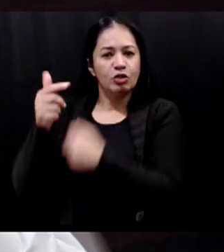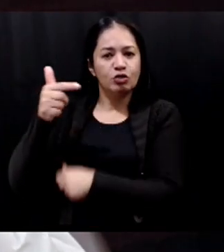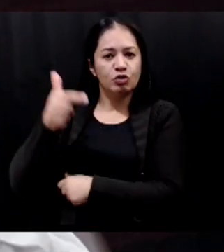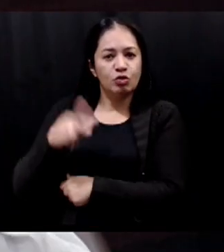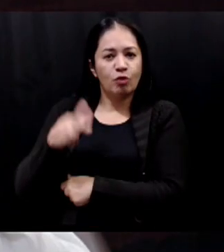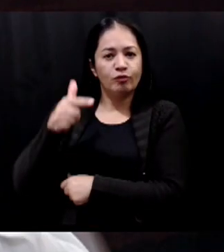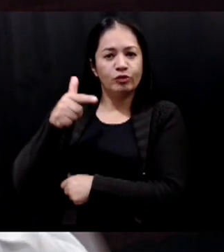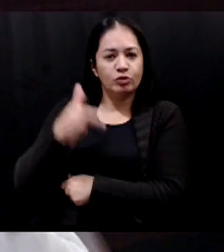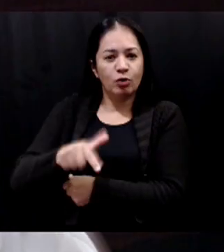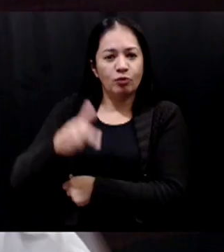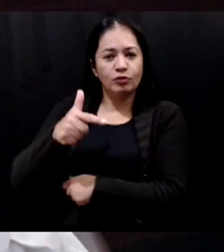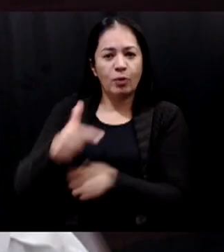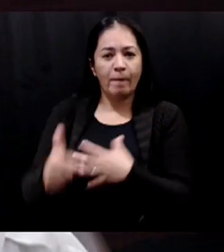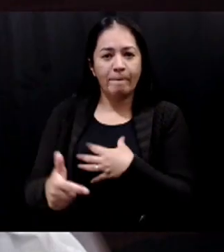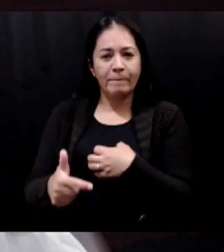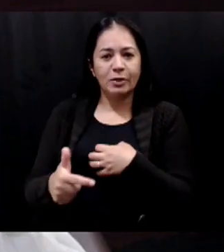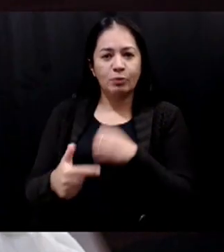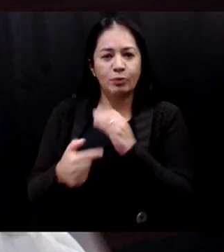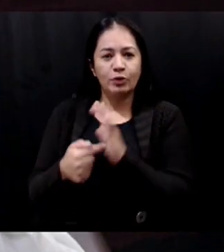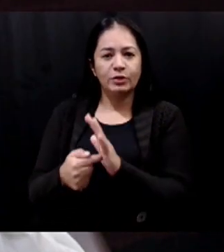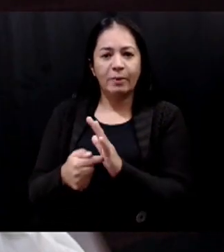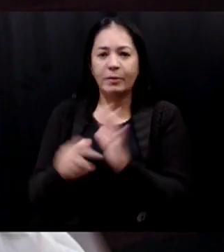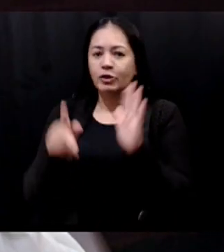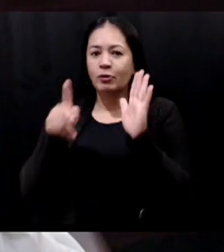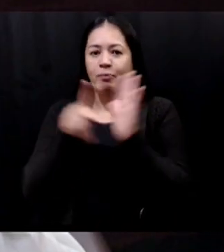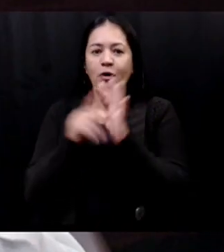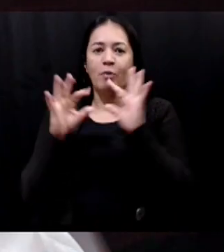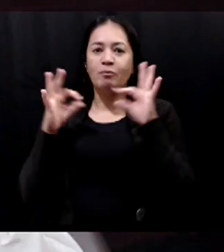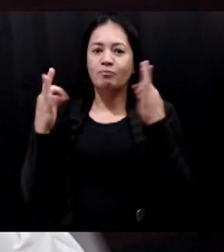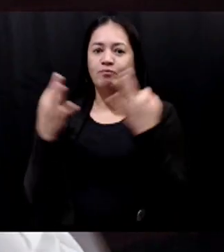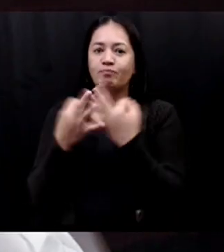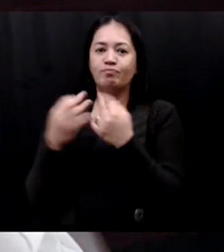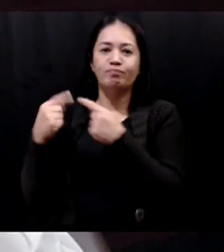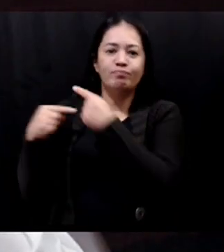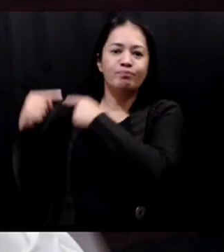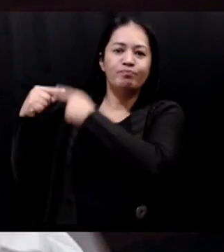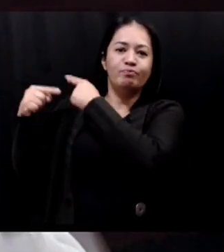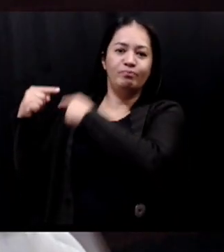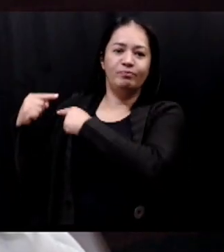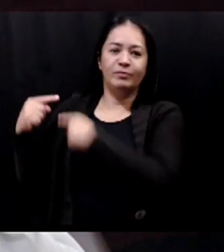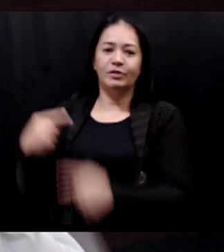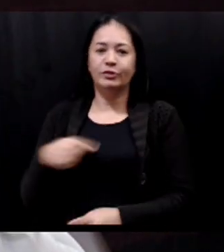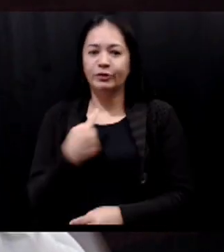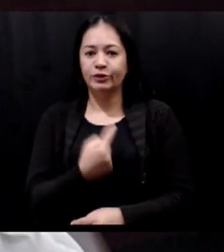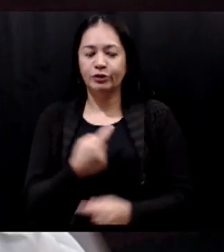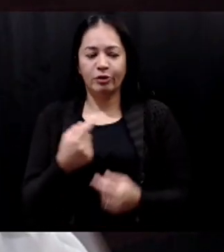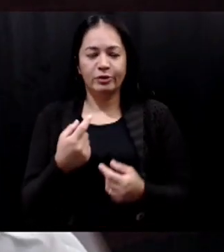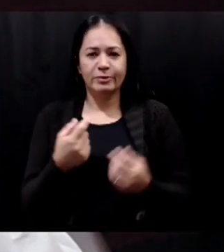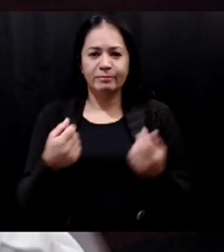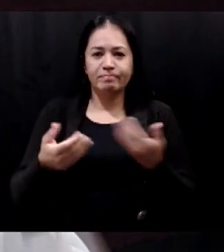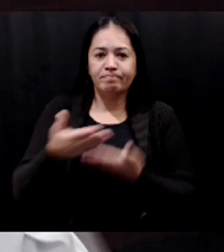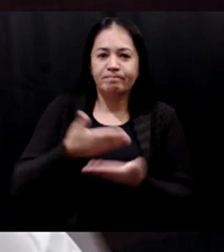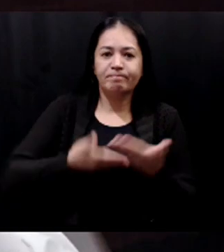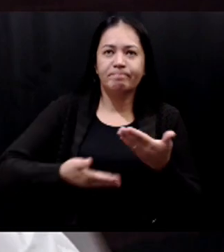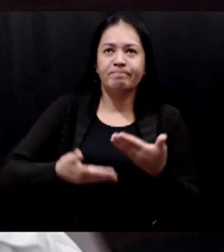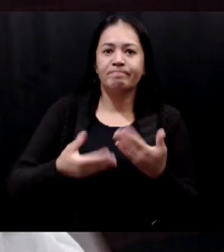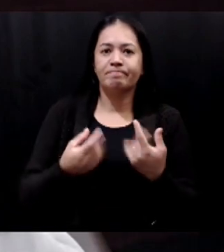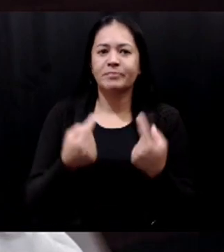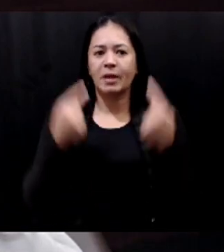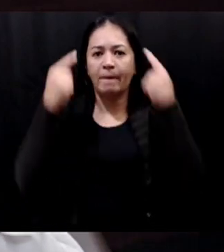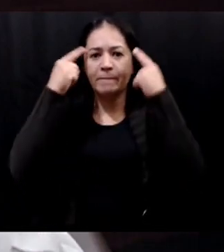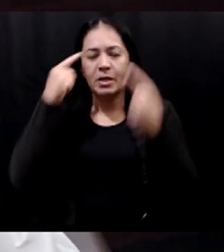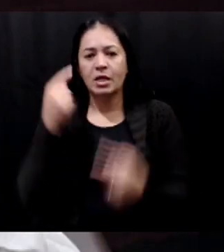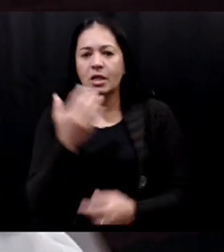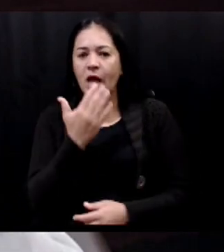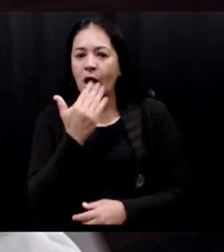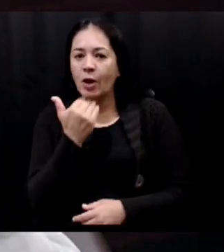familiar. Então, toda vez que a gente associa a comida, o alimento,